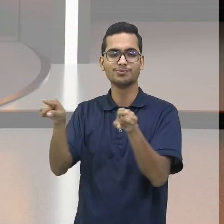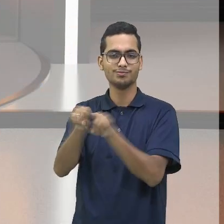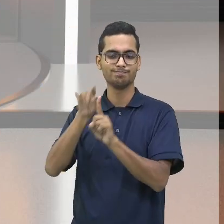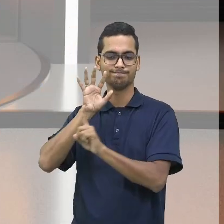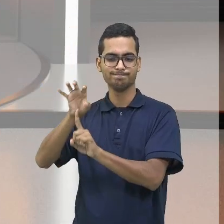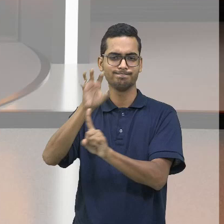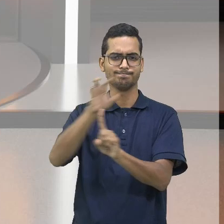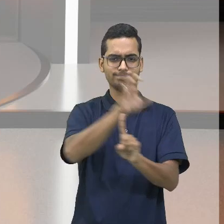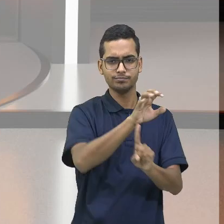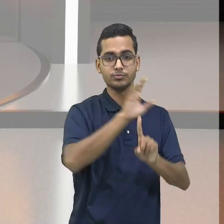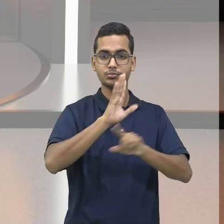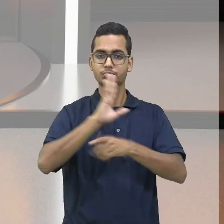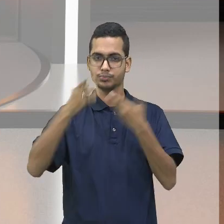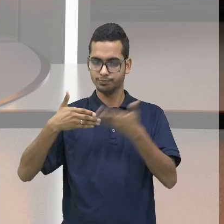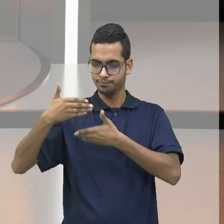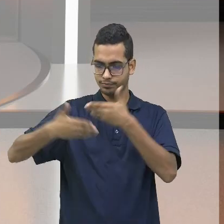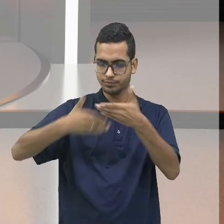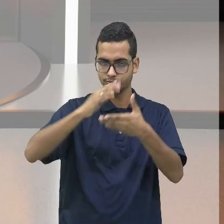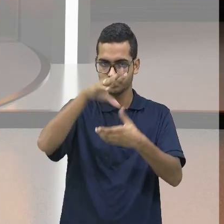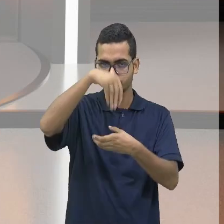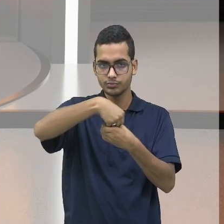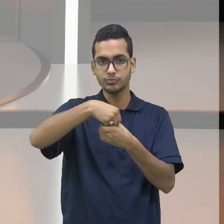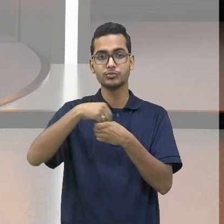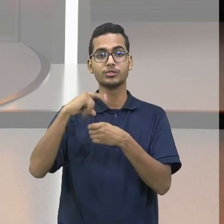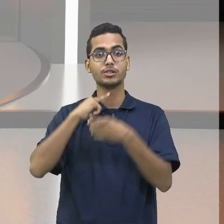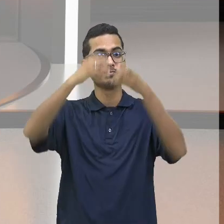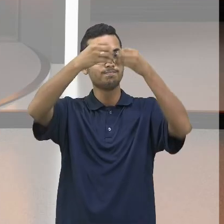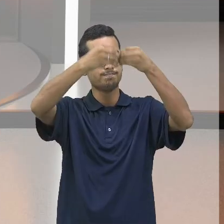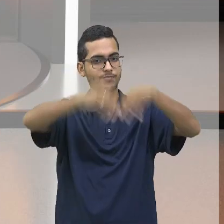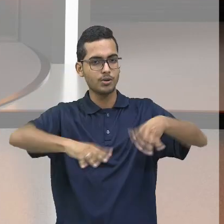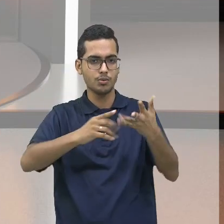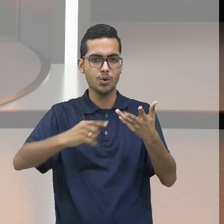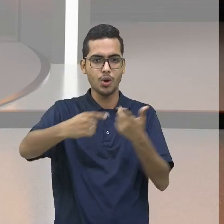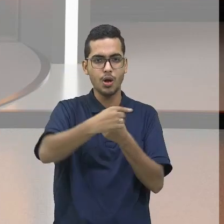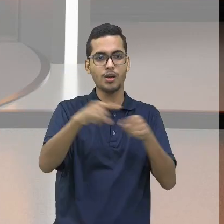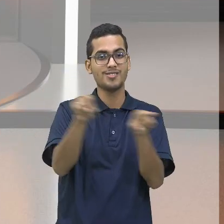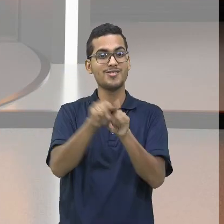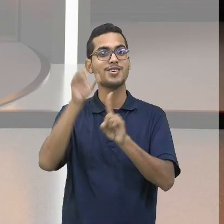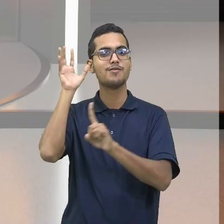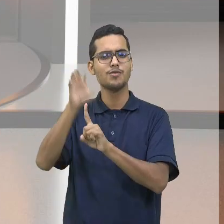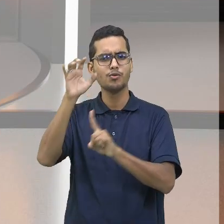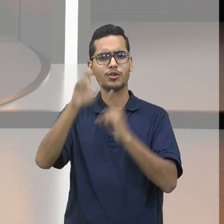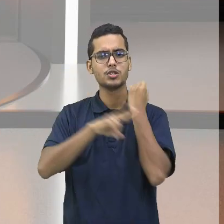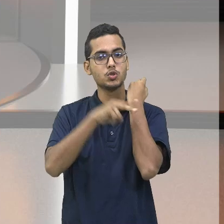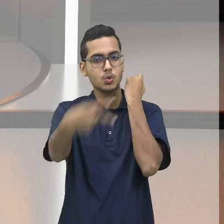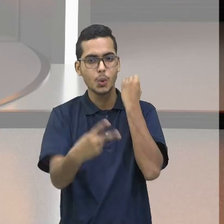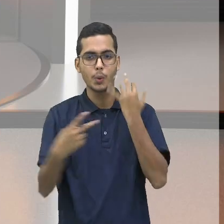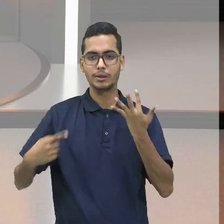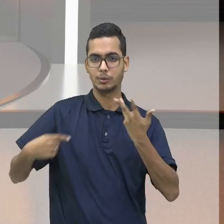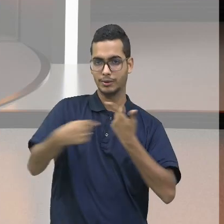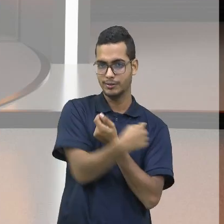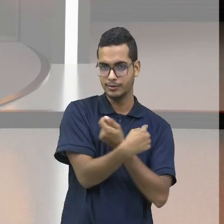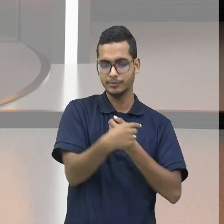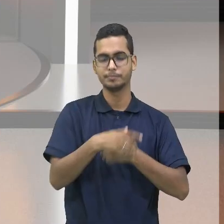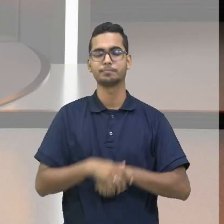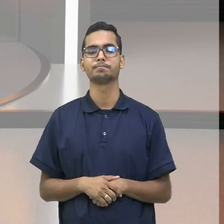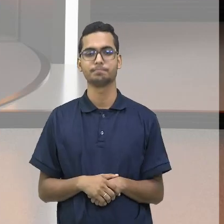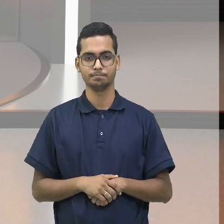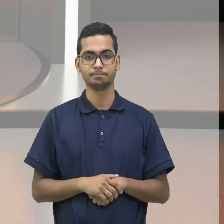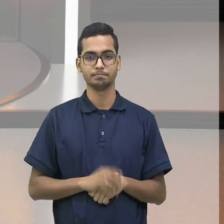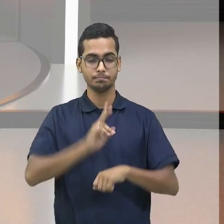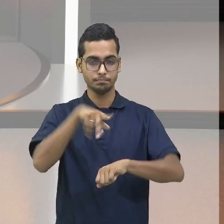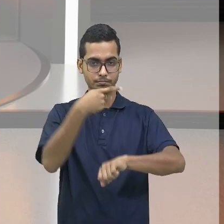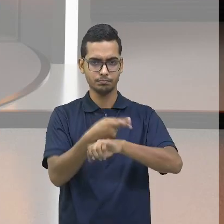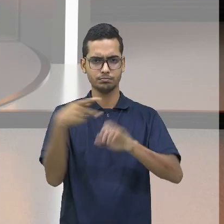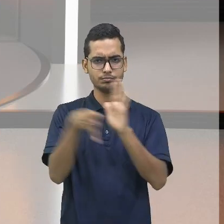de fragmentação, você vai ter muitos impactos. Essa fragmentação do poder, após a queda do Império Romano,